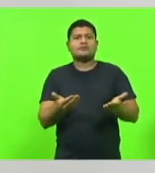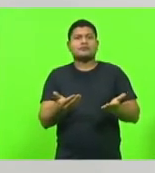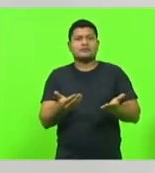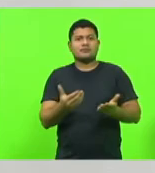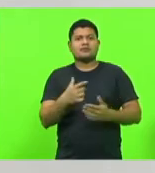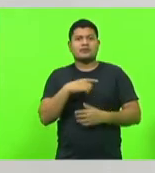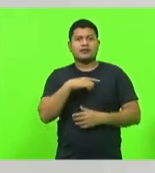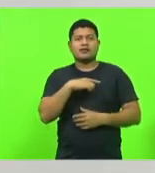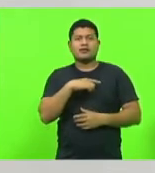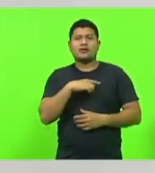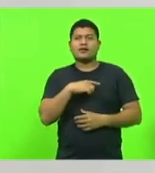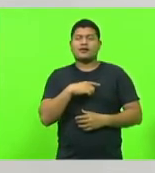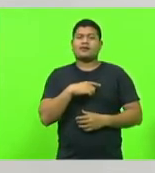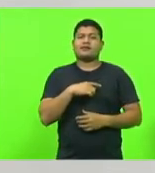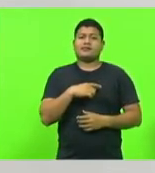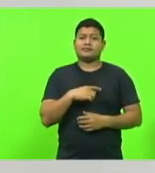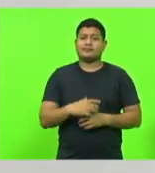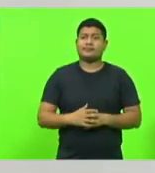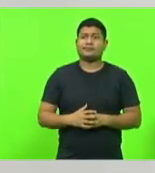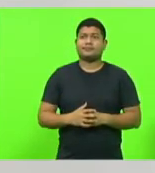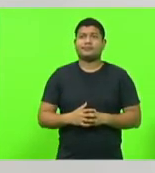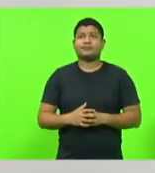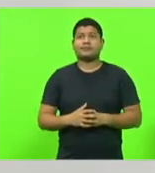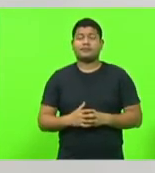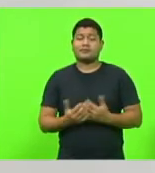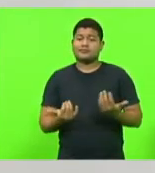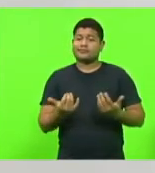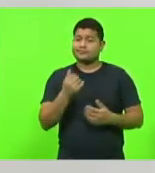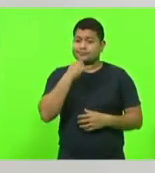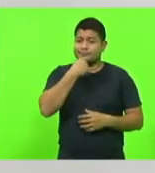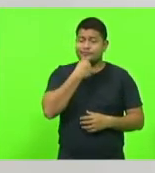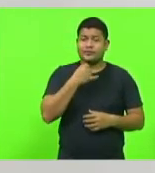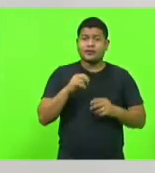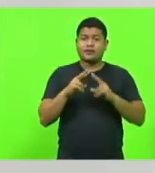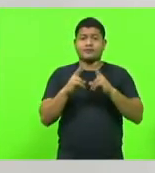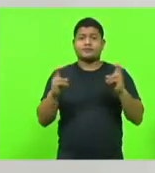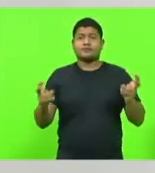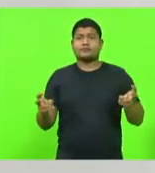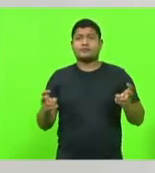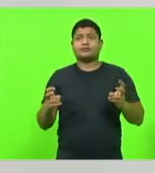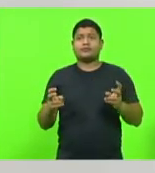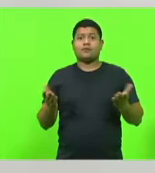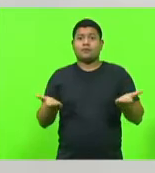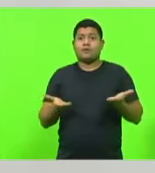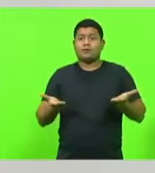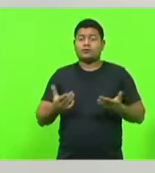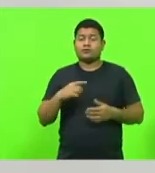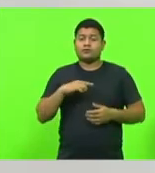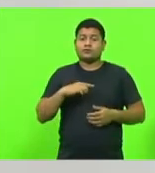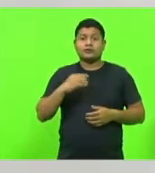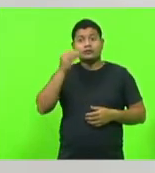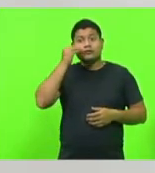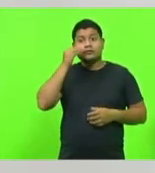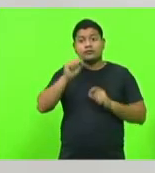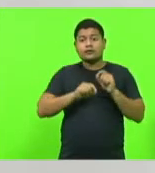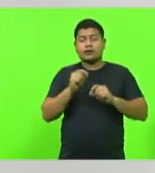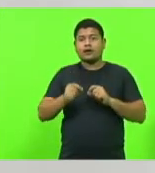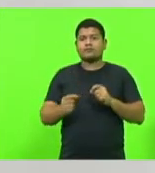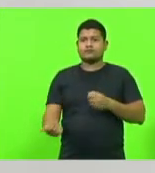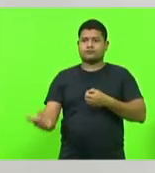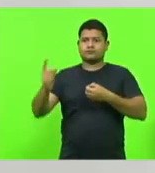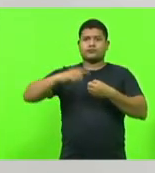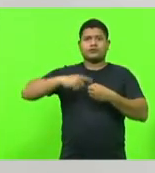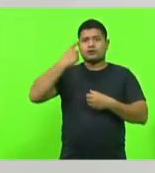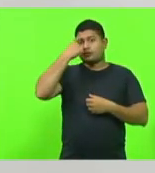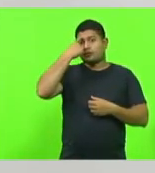e ocupar o seu espaço. Infelizmente, Florianópolis hoje está tentando ressuscitar a